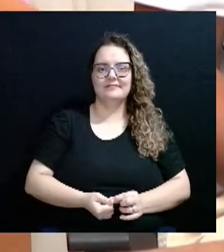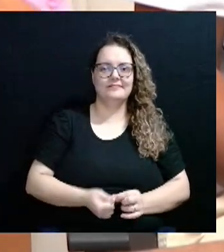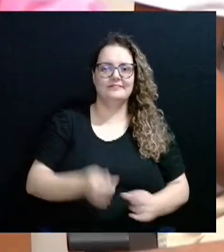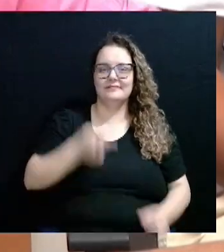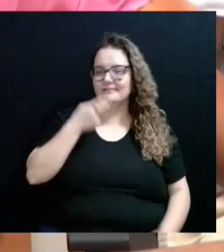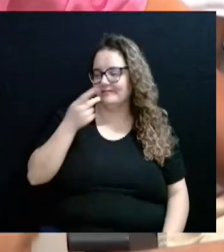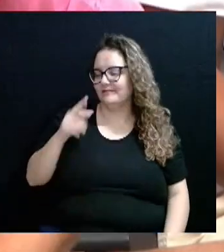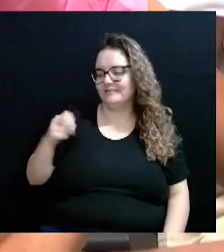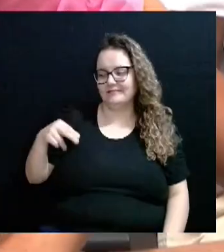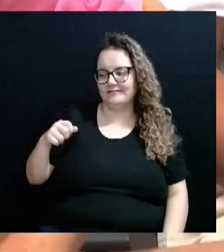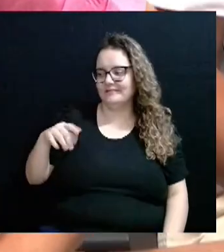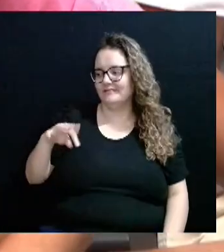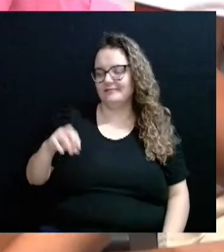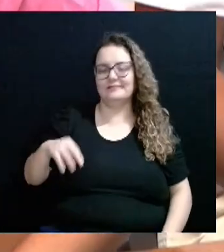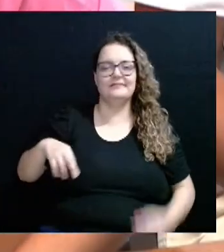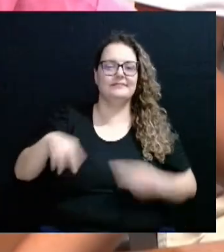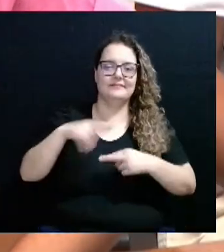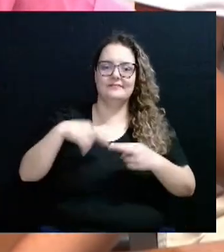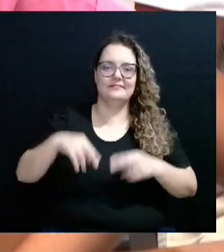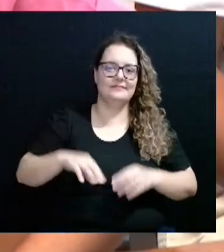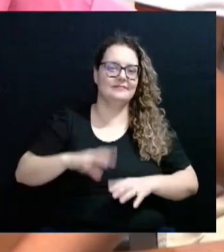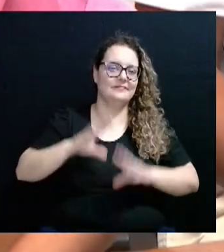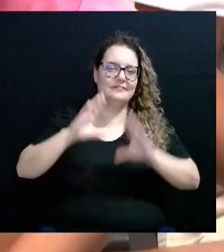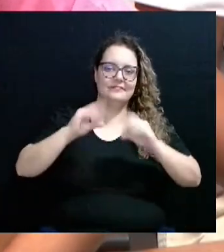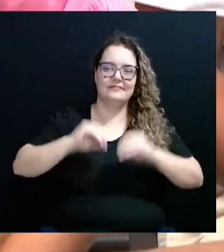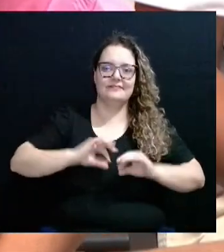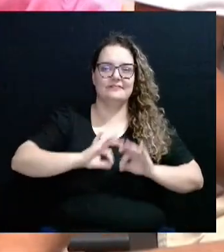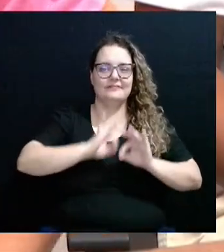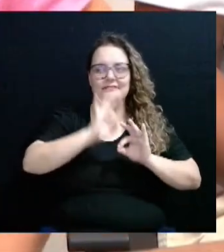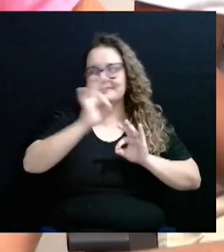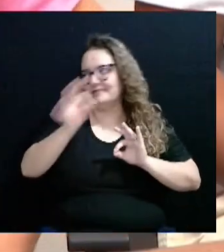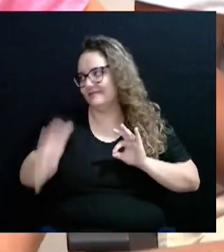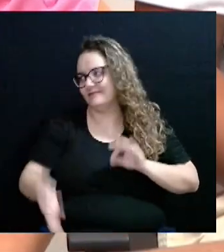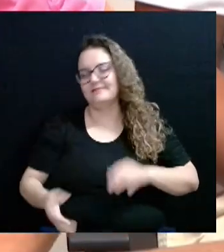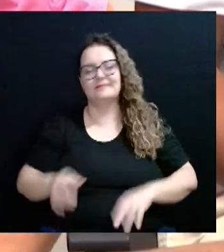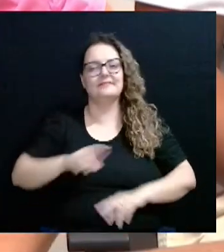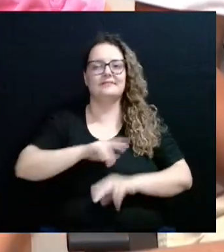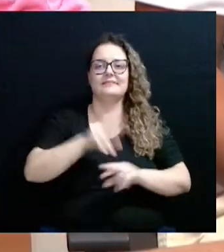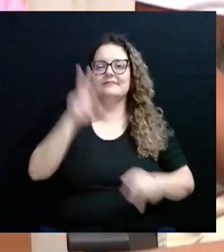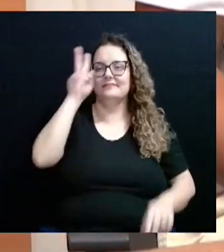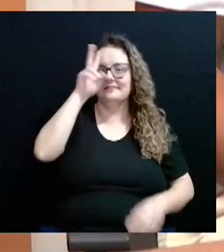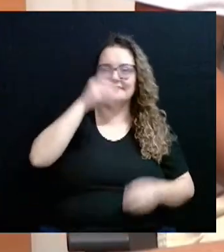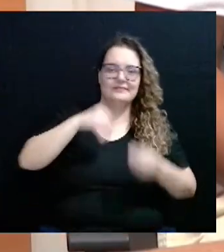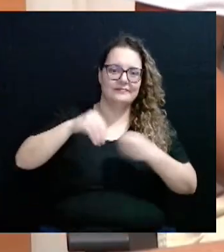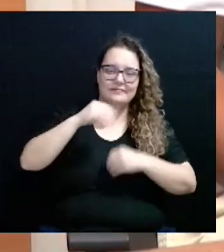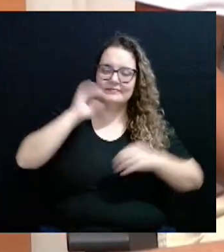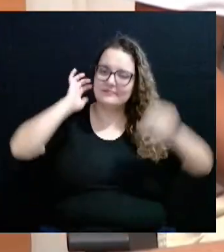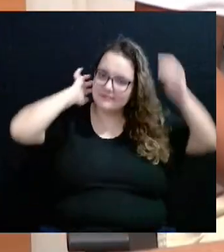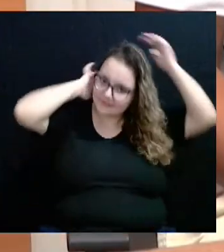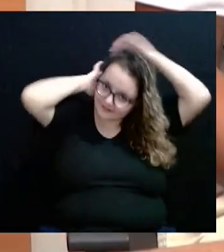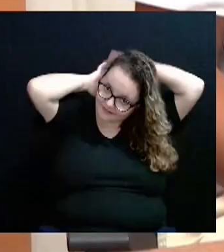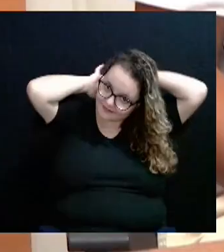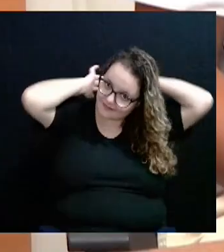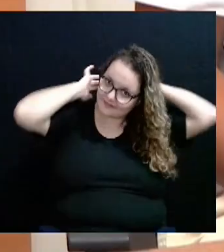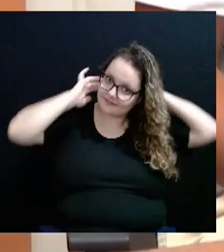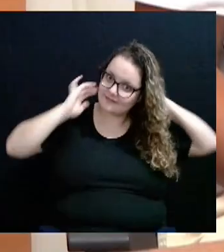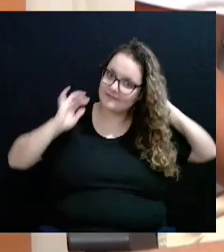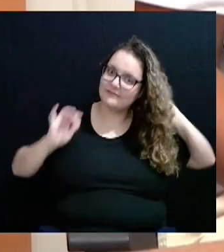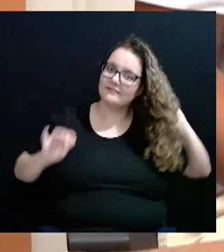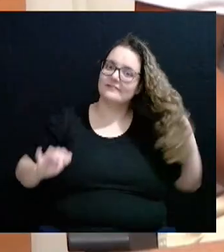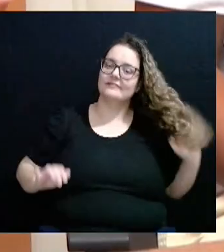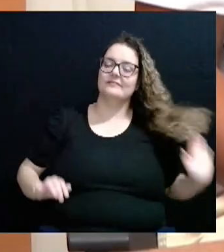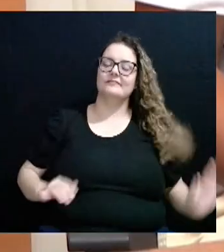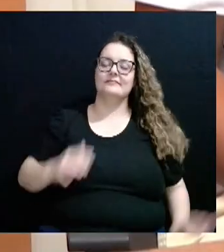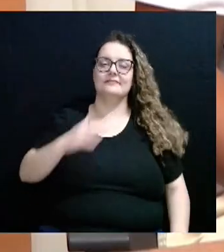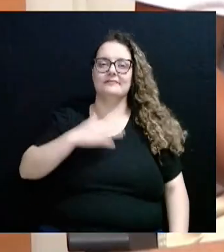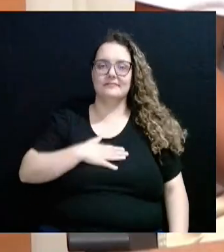tudo, vai a noite inteira, porque, mano, nós tem várias histórias, né? Várias histórias juntos. Então, para mim é uma honra estar aqui